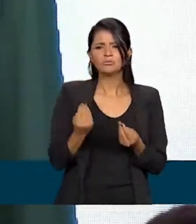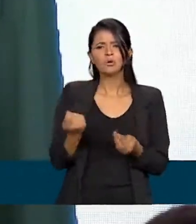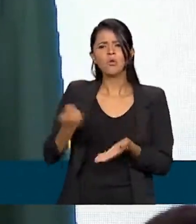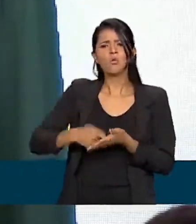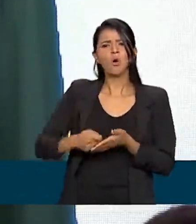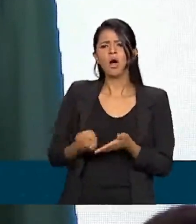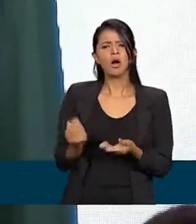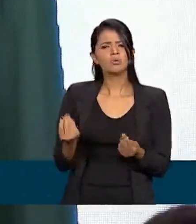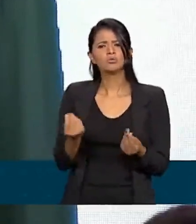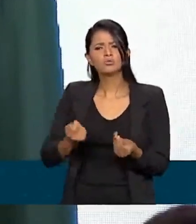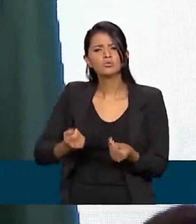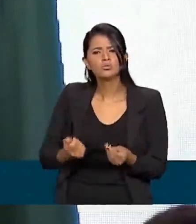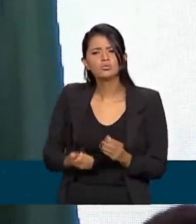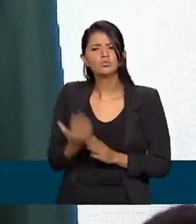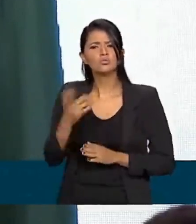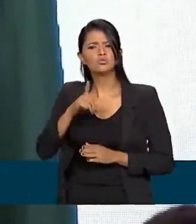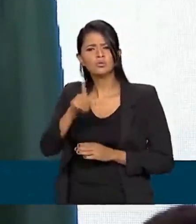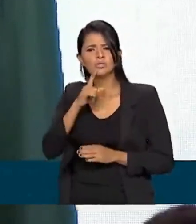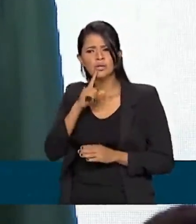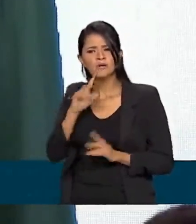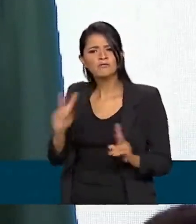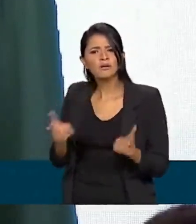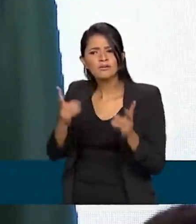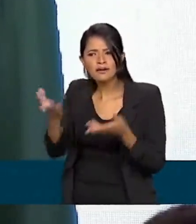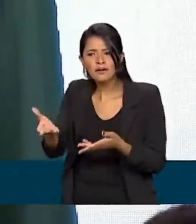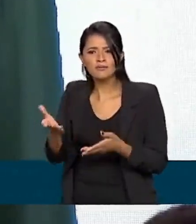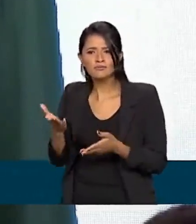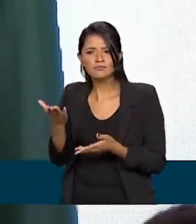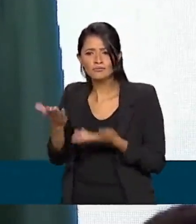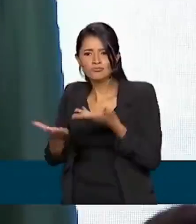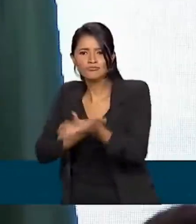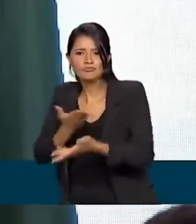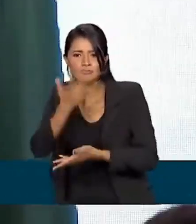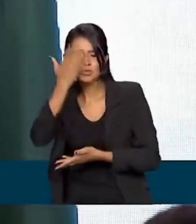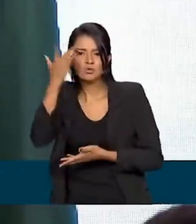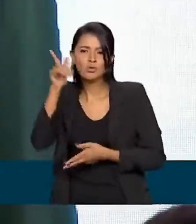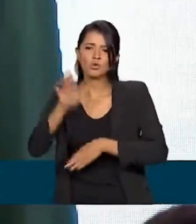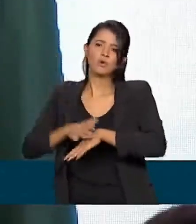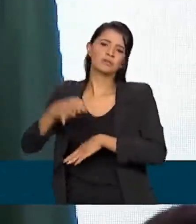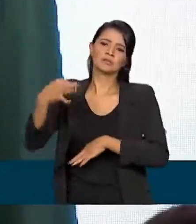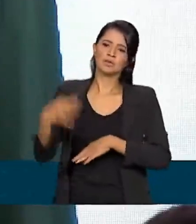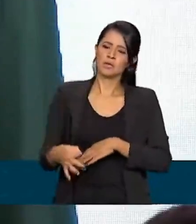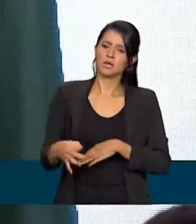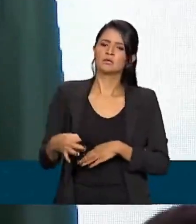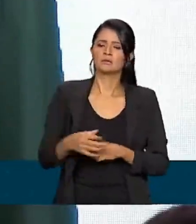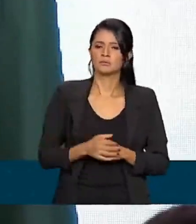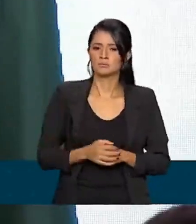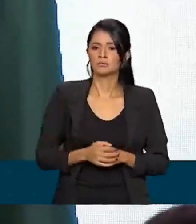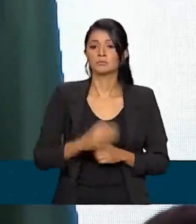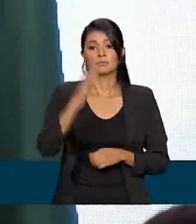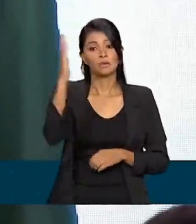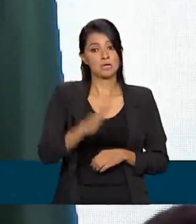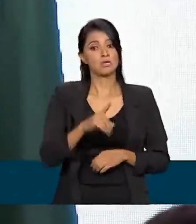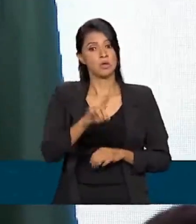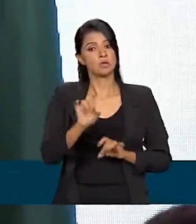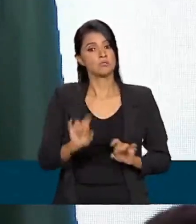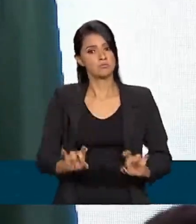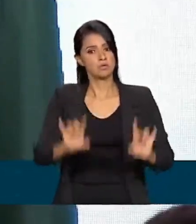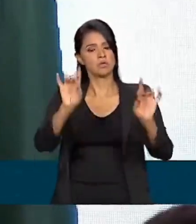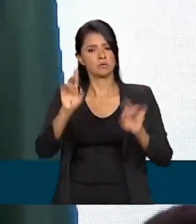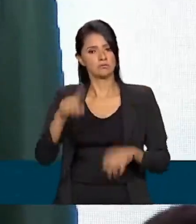que você paga de não cuidar das pessoas na hora certa? Aliás, o Brasil é especialista nisso. A